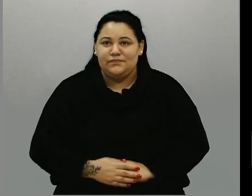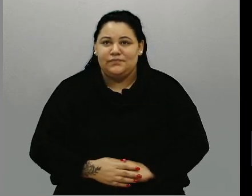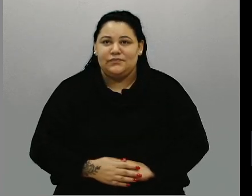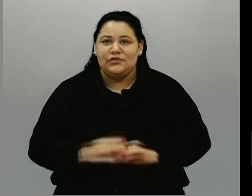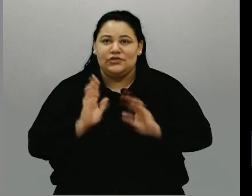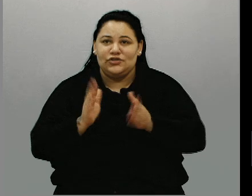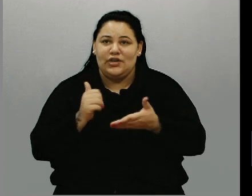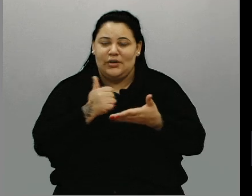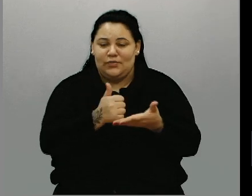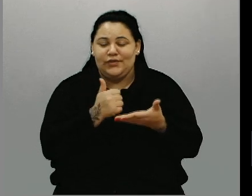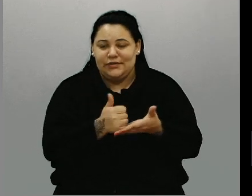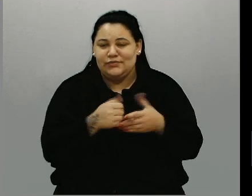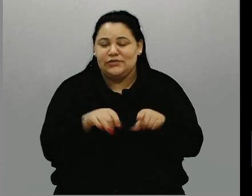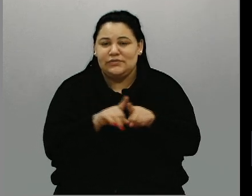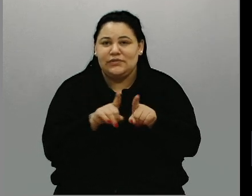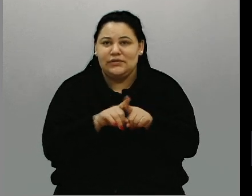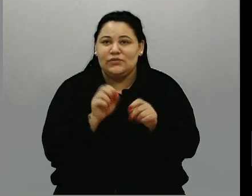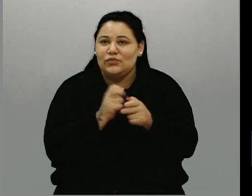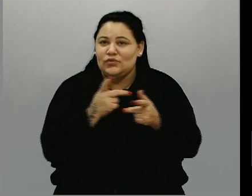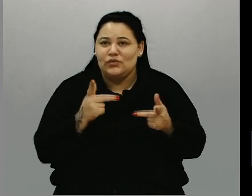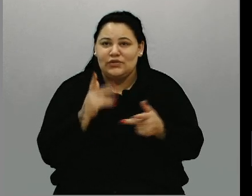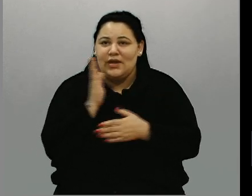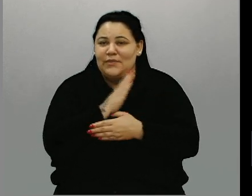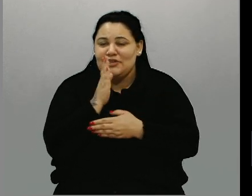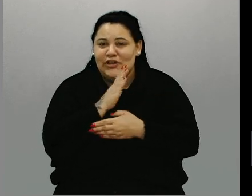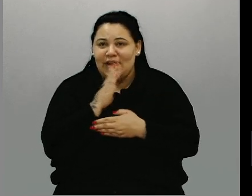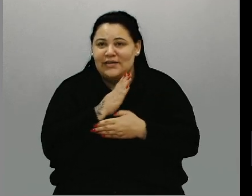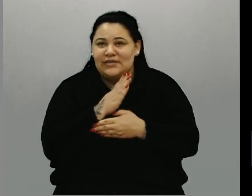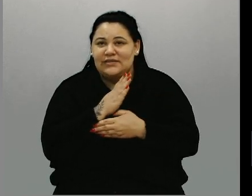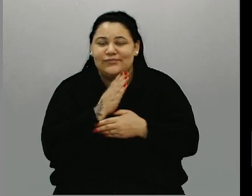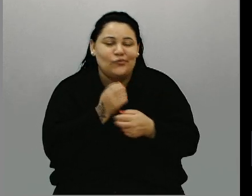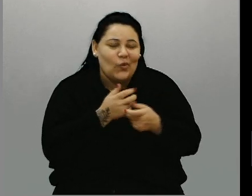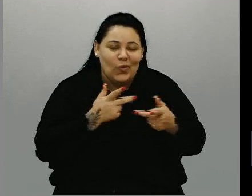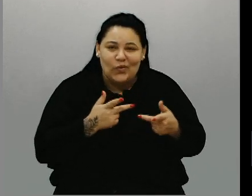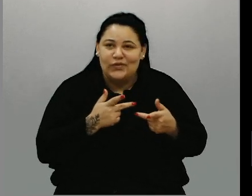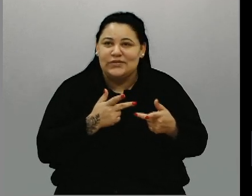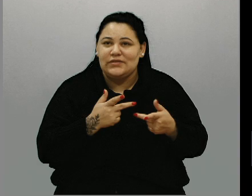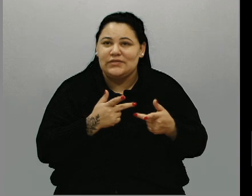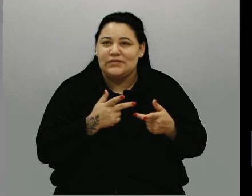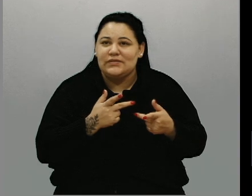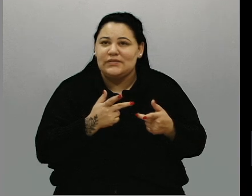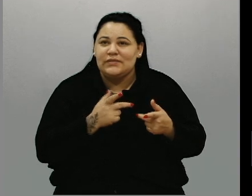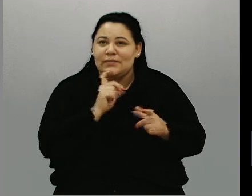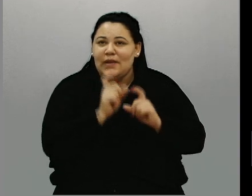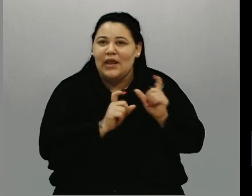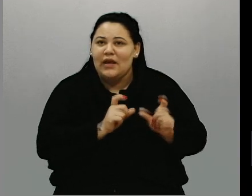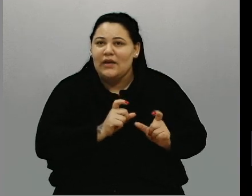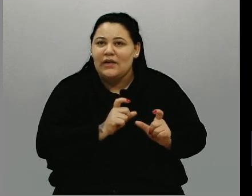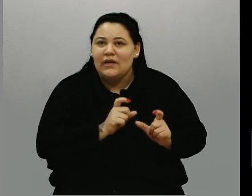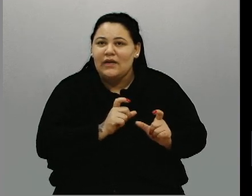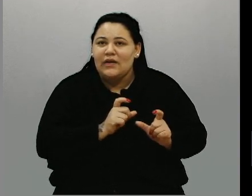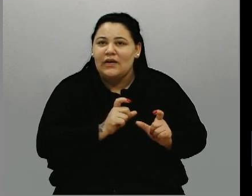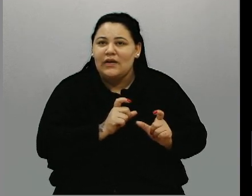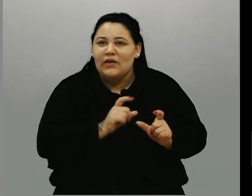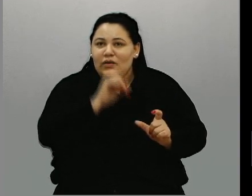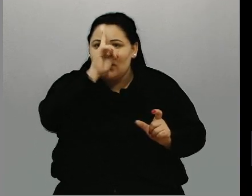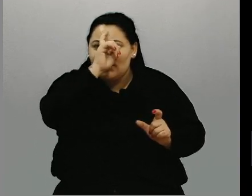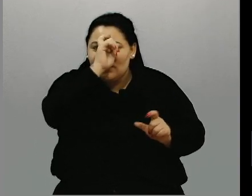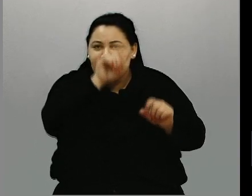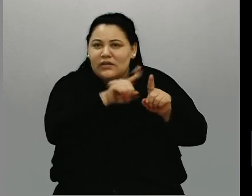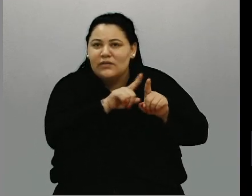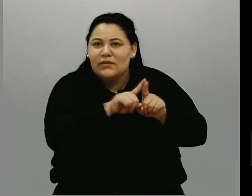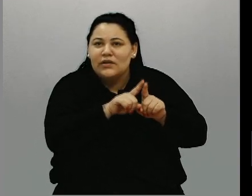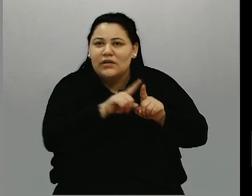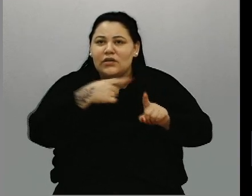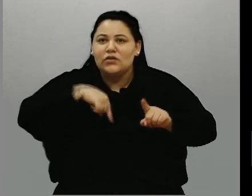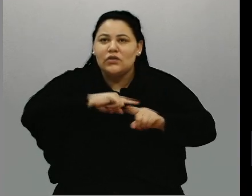humanitária de emergência, né? Entre outras coisas, para abrigos e para hospitais, e também vamos